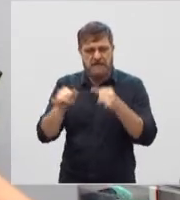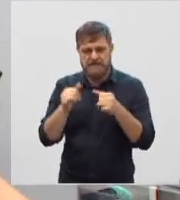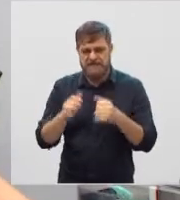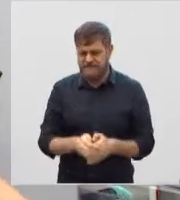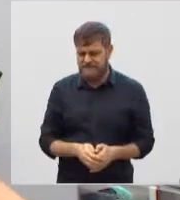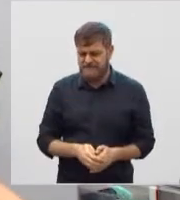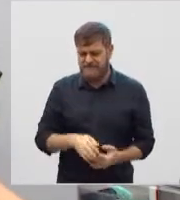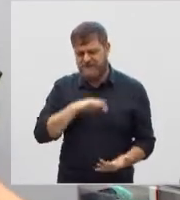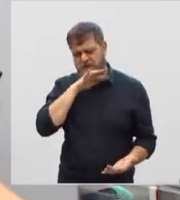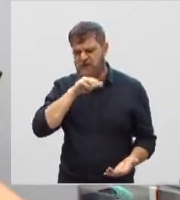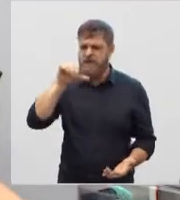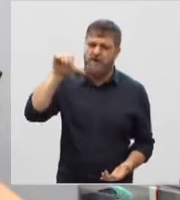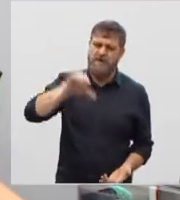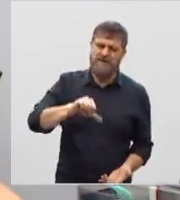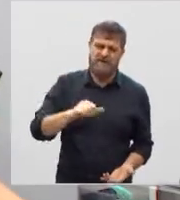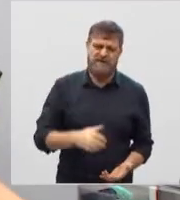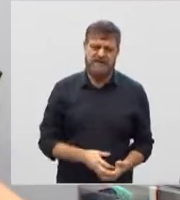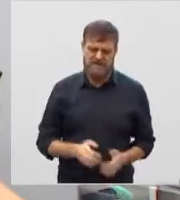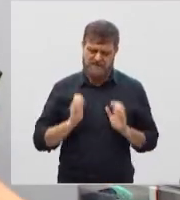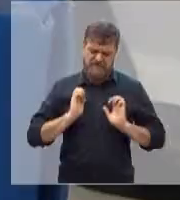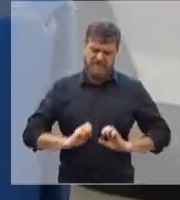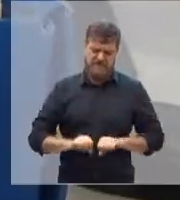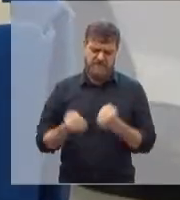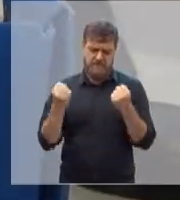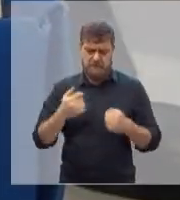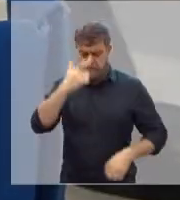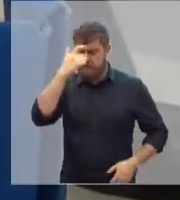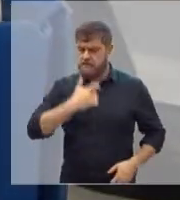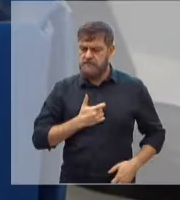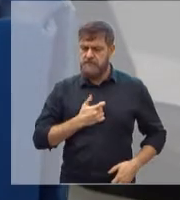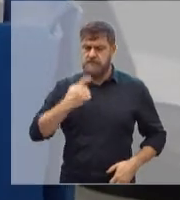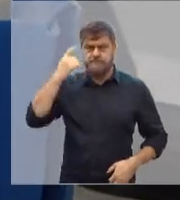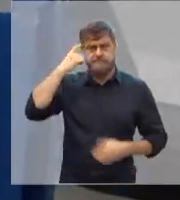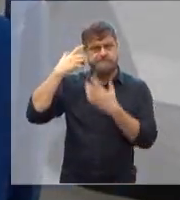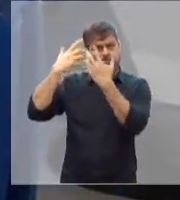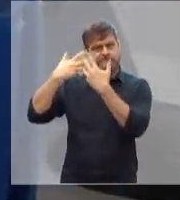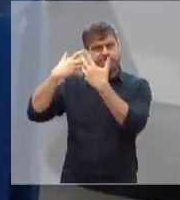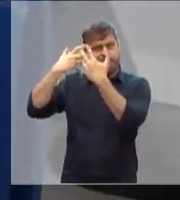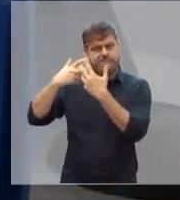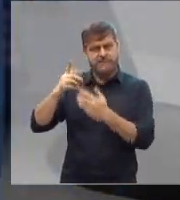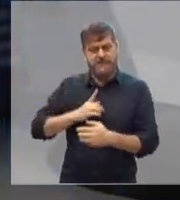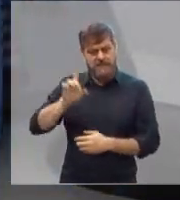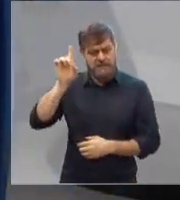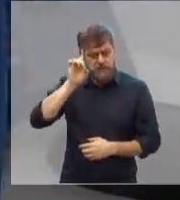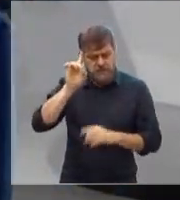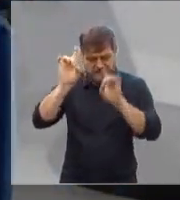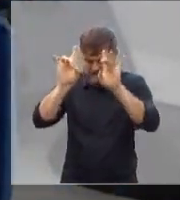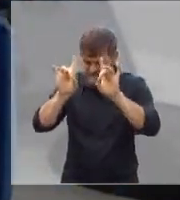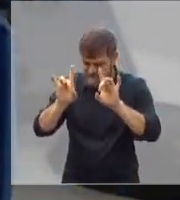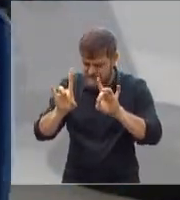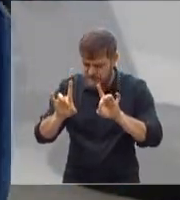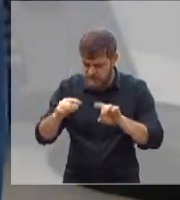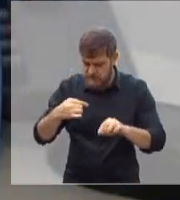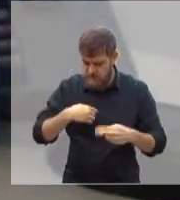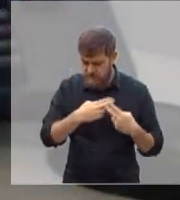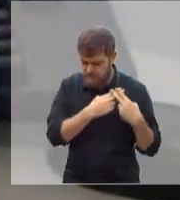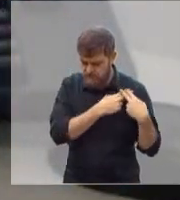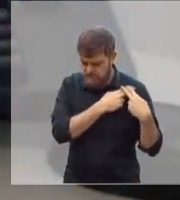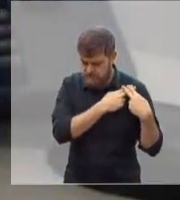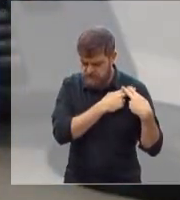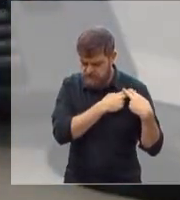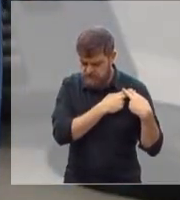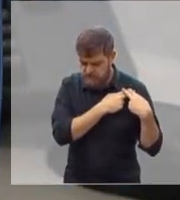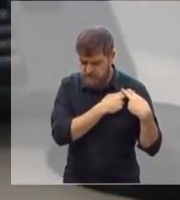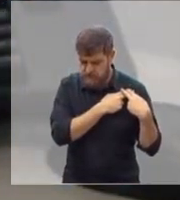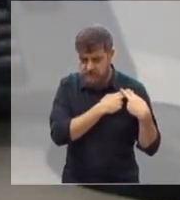que o legislativo ficou ruim para o legislativo. E quando eu assumi a comissão que cuidava